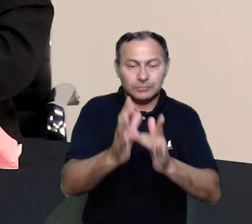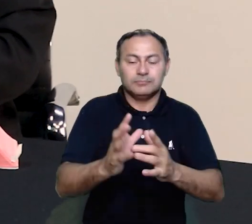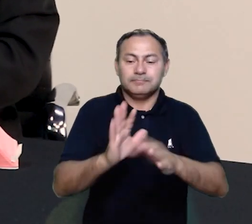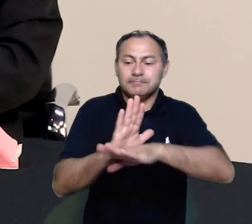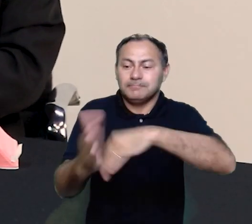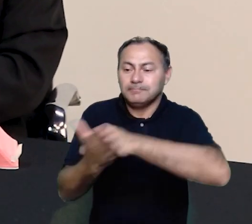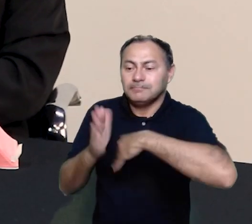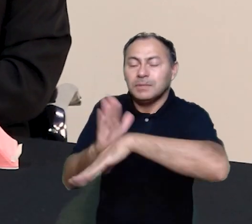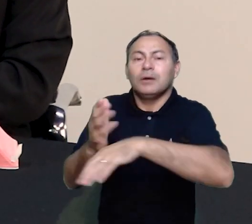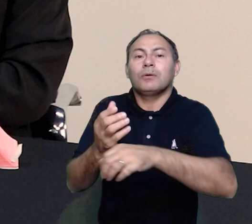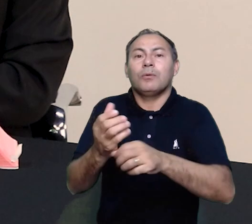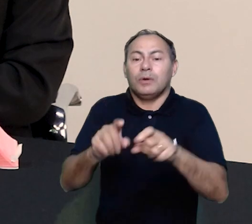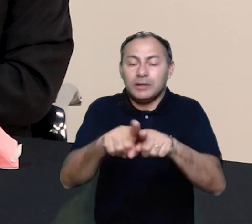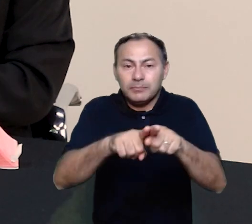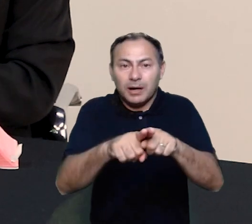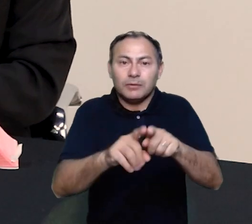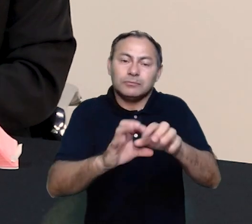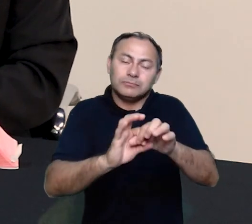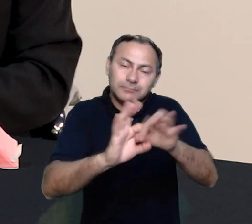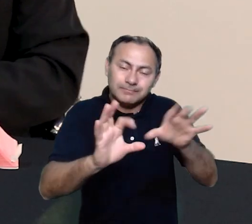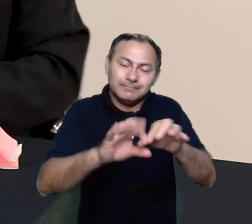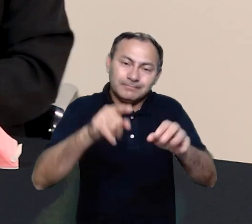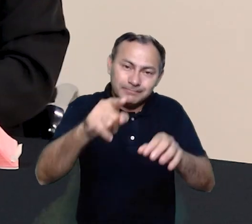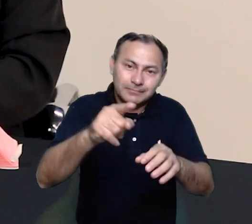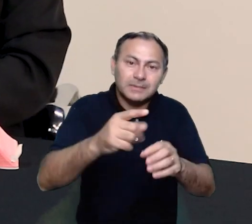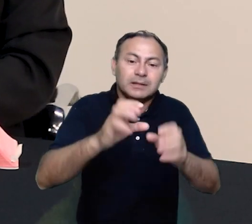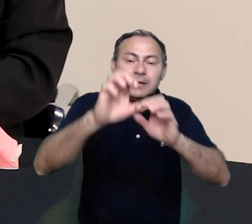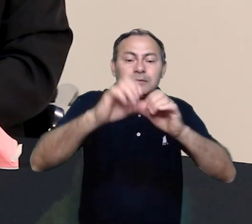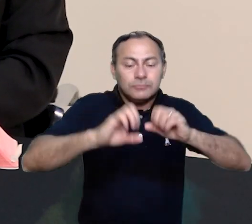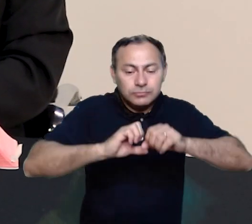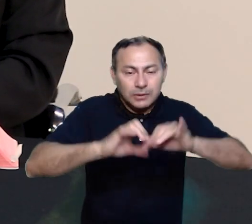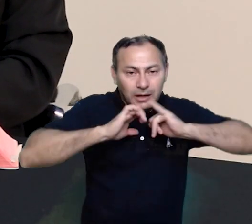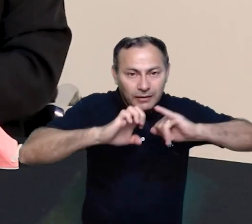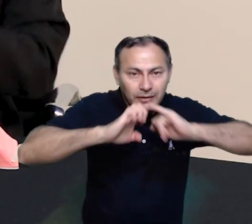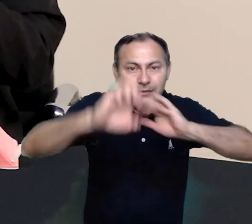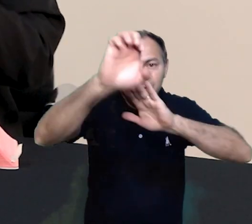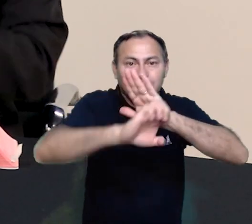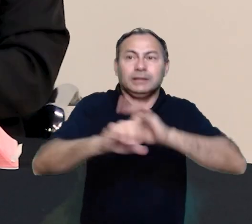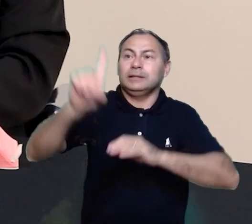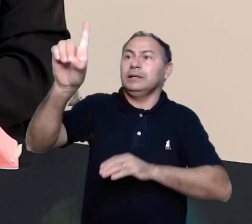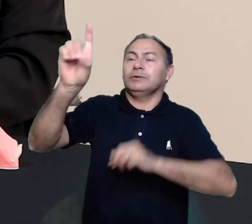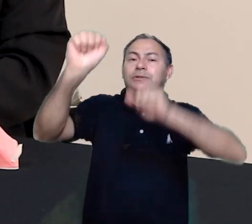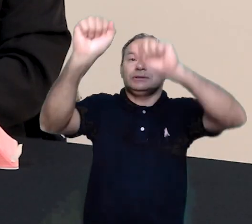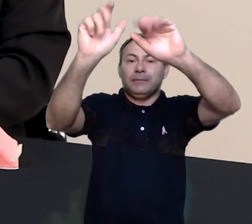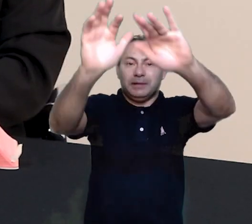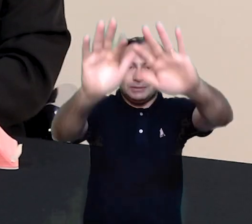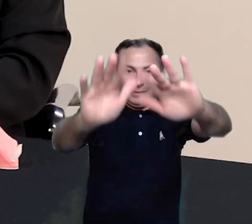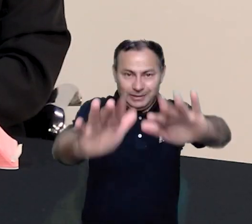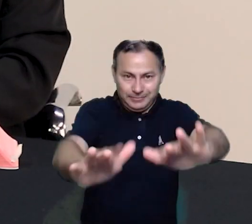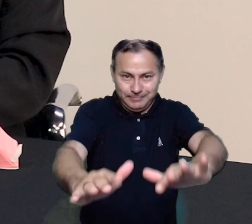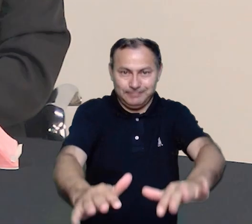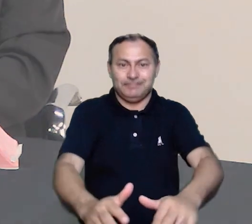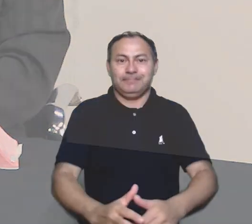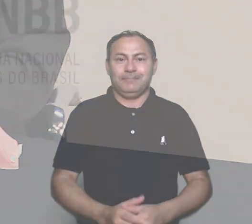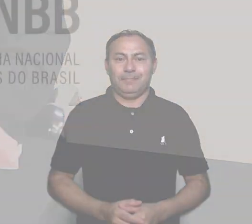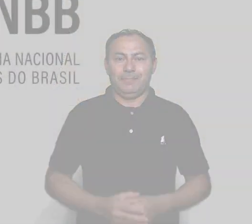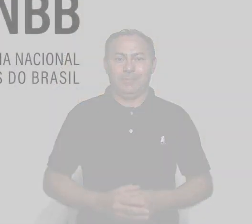Jesus a solidariedade com os irmãos e a disposição de evangelizar Deus te